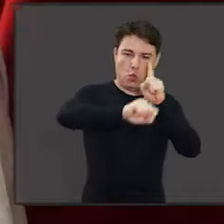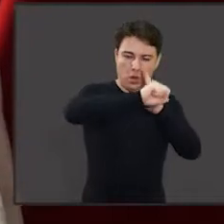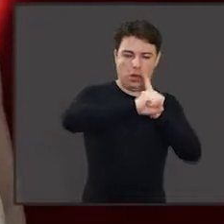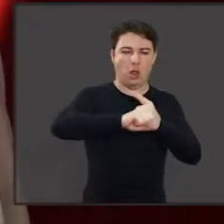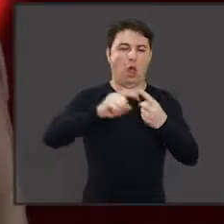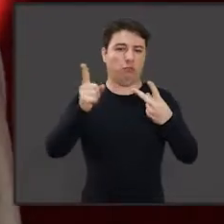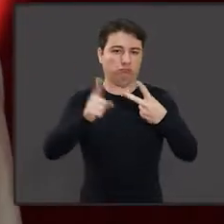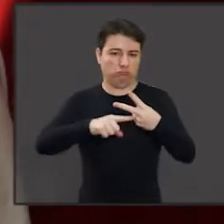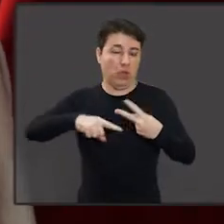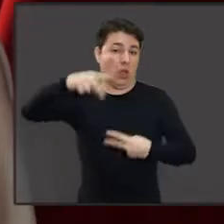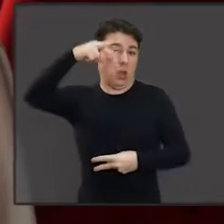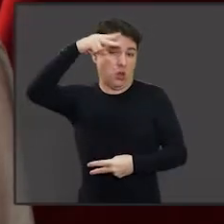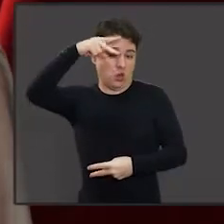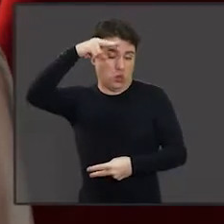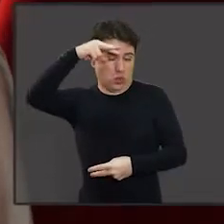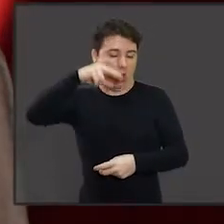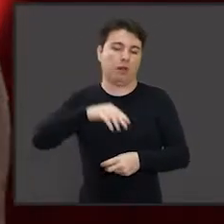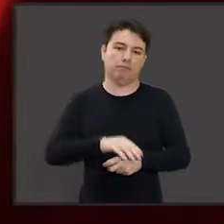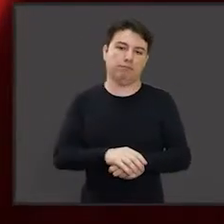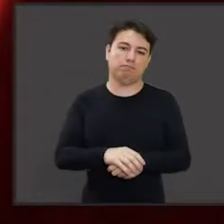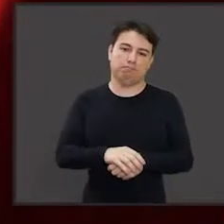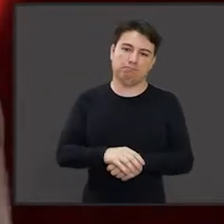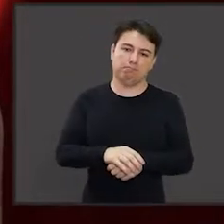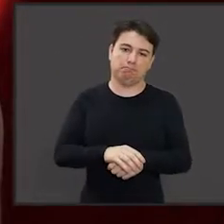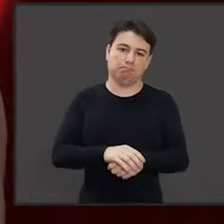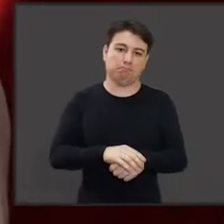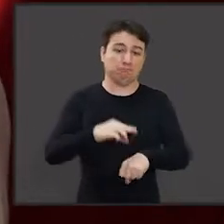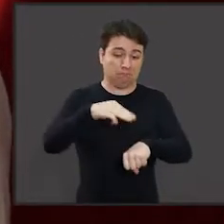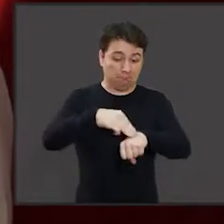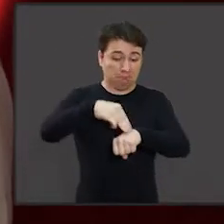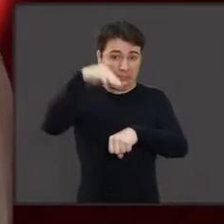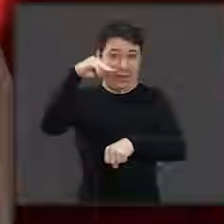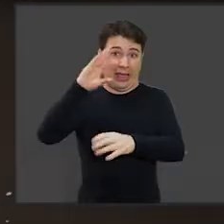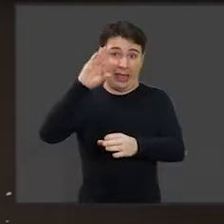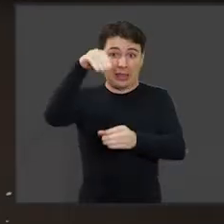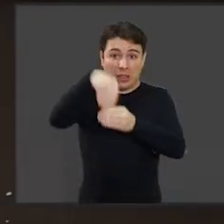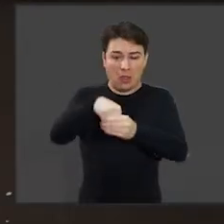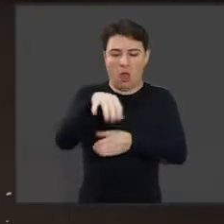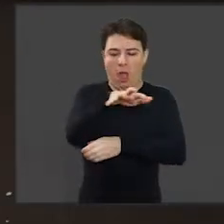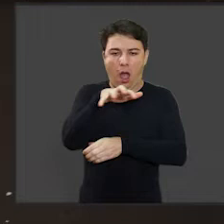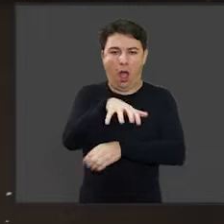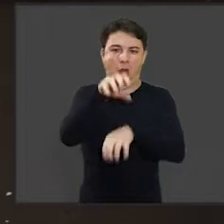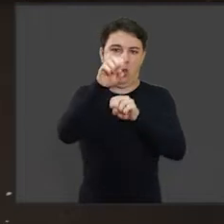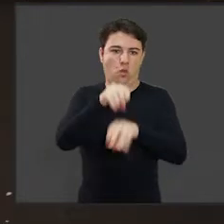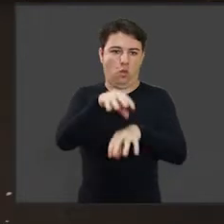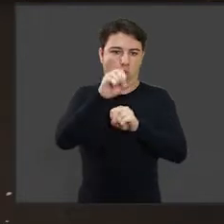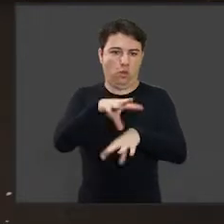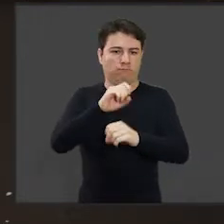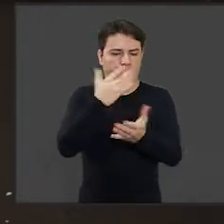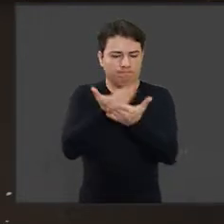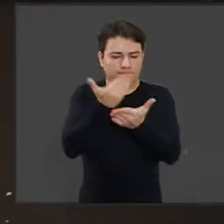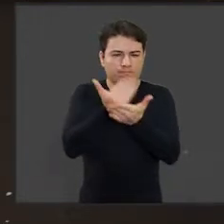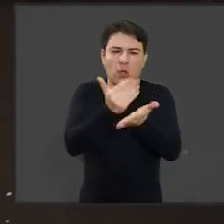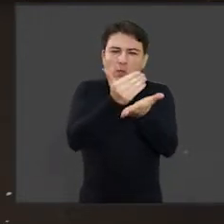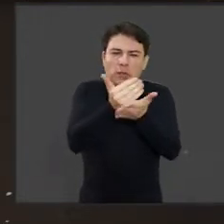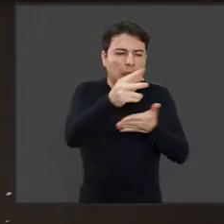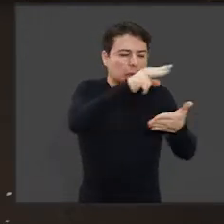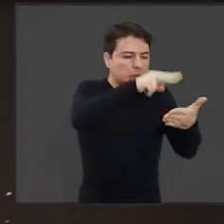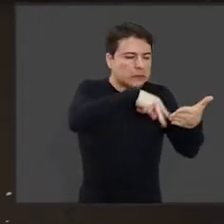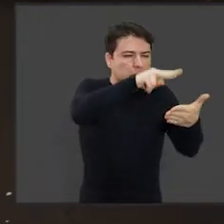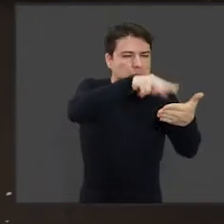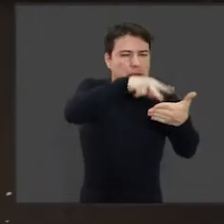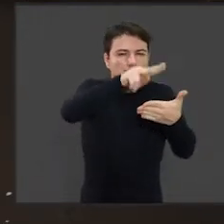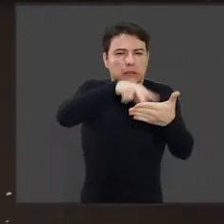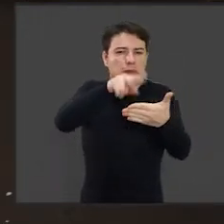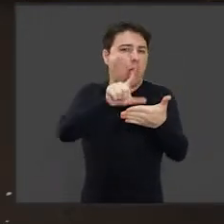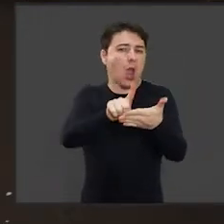dar aula, né, de Sociologia, História, várias escolas, e comecei a fazer o mestrado em Educação. E